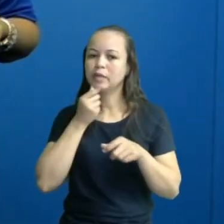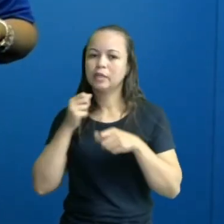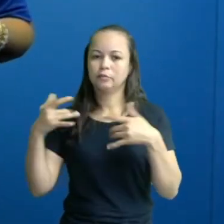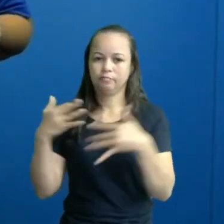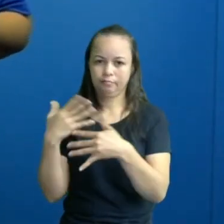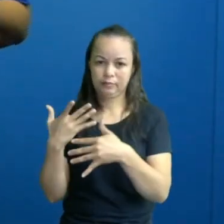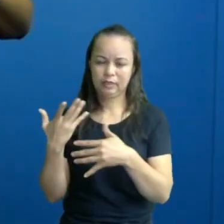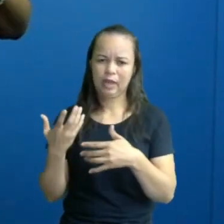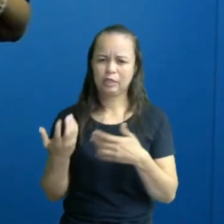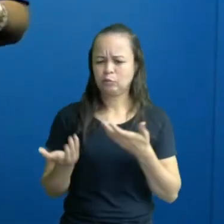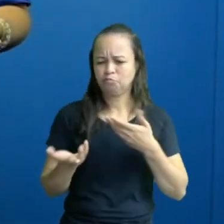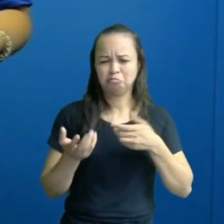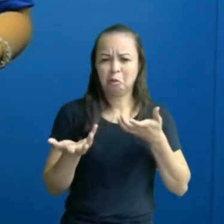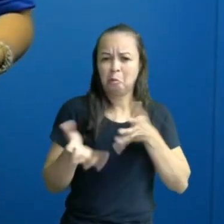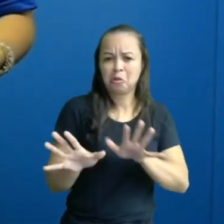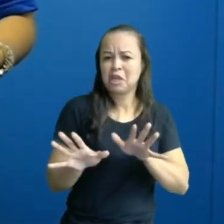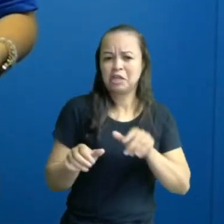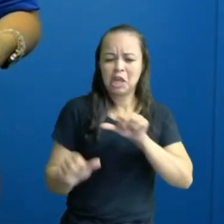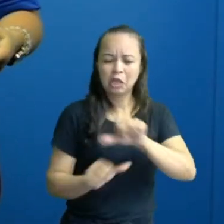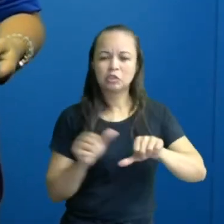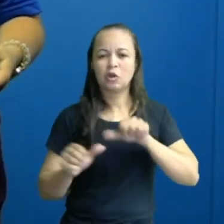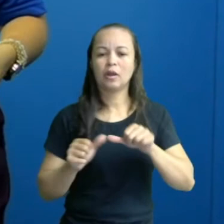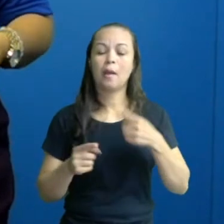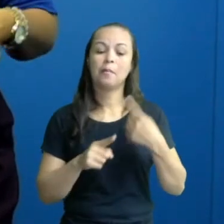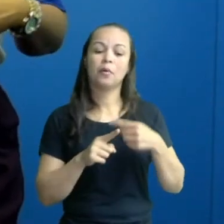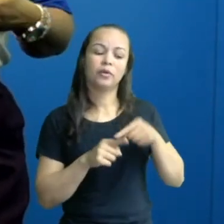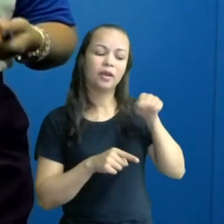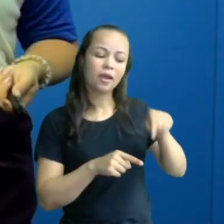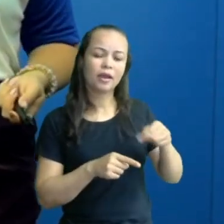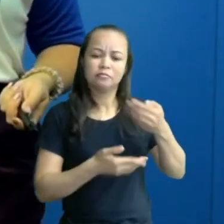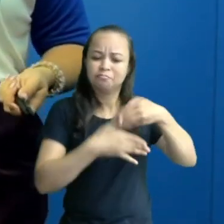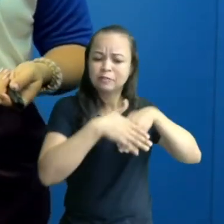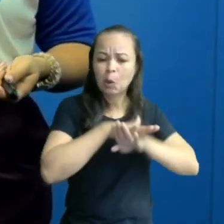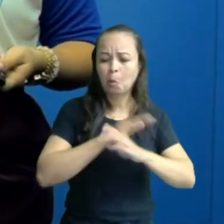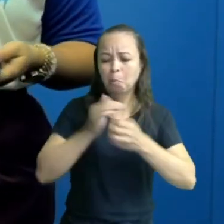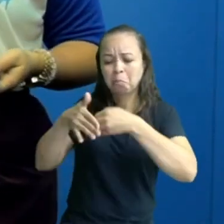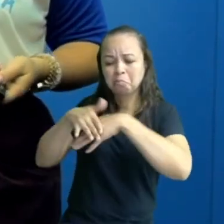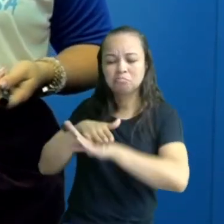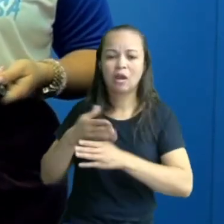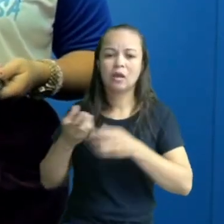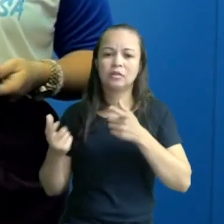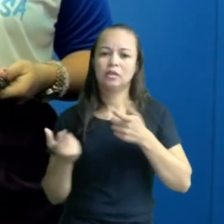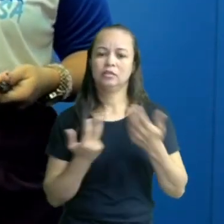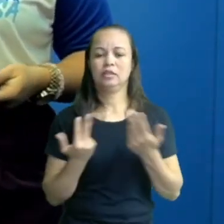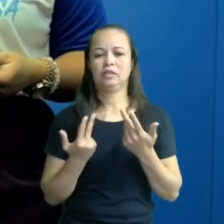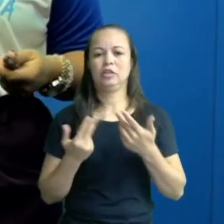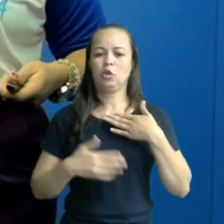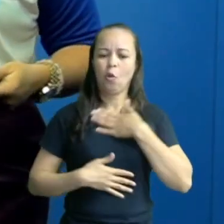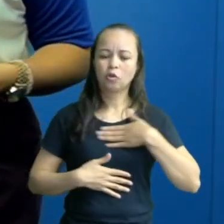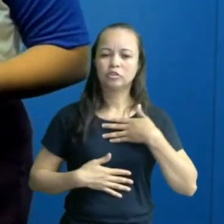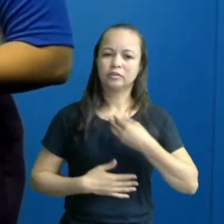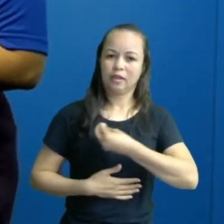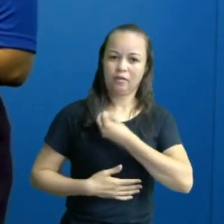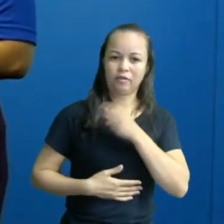ambiente do outro, porque eles cresceram naquele ambiente e se acostumaram a viver assim e gostavam do jeito que